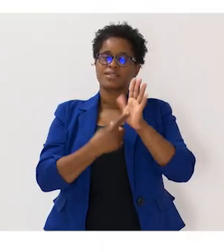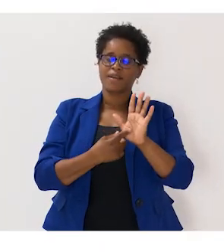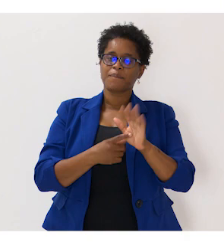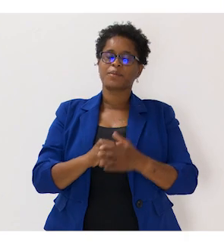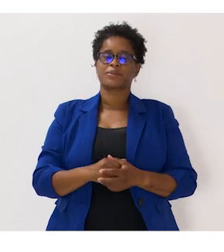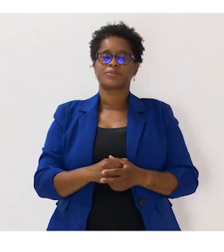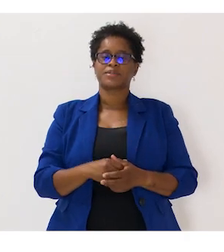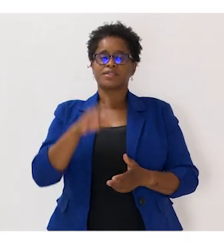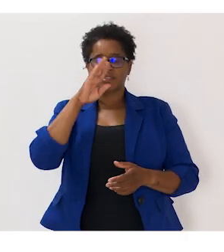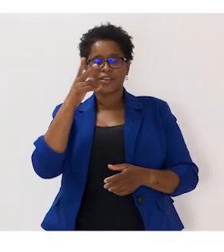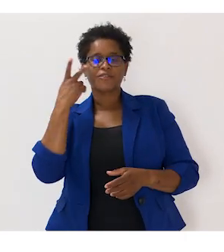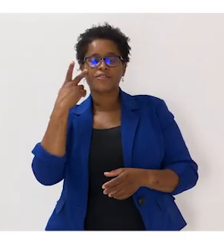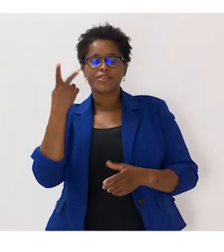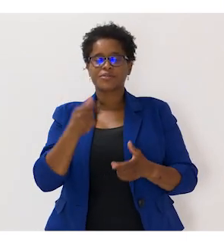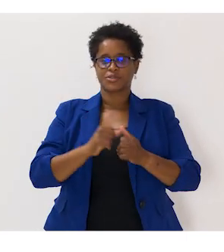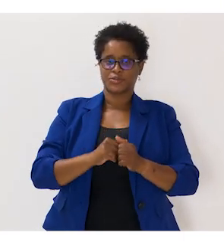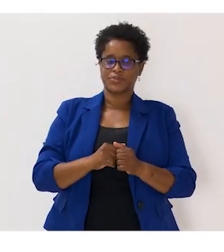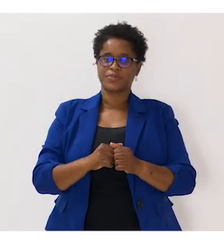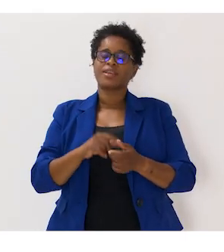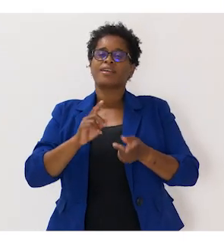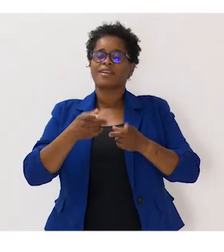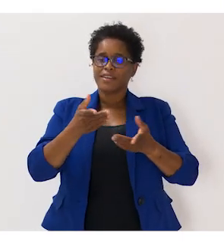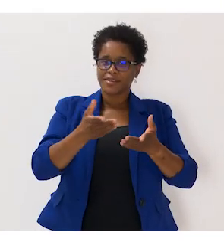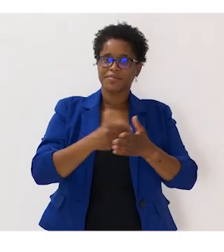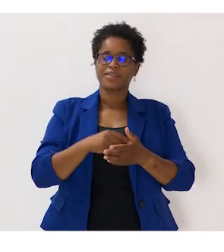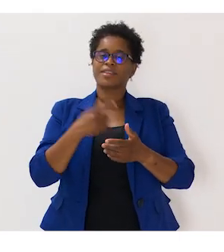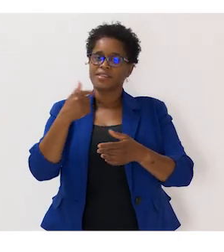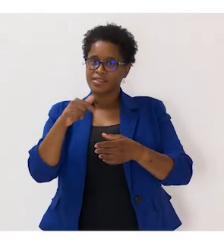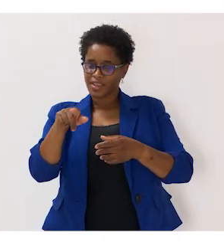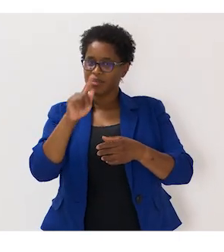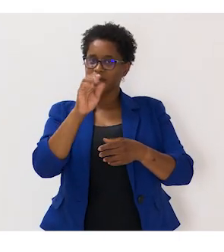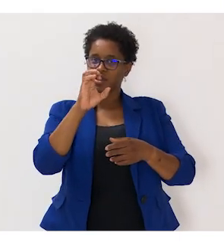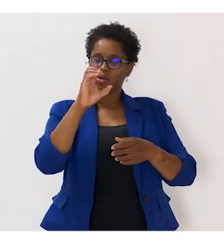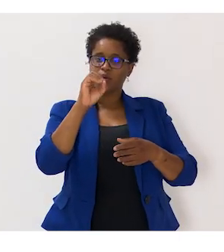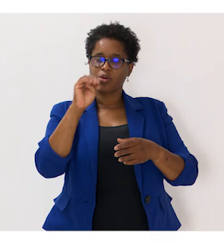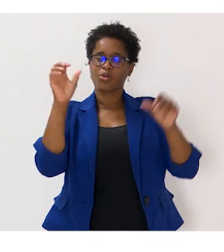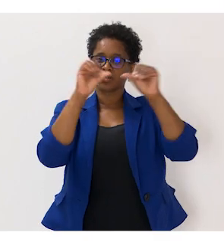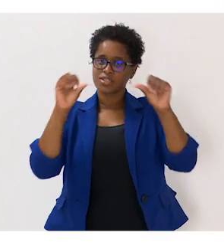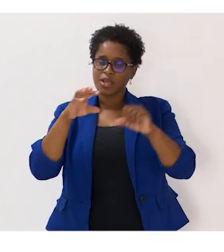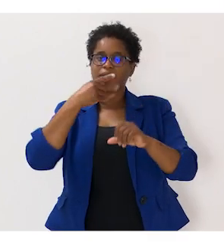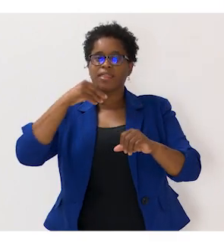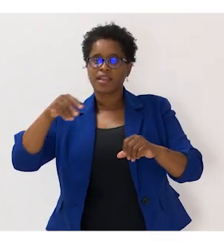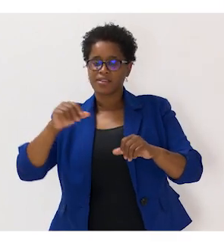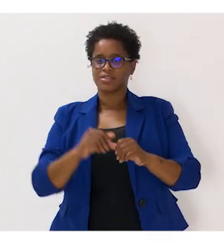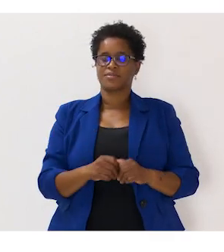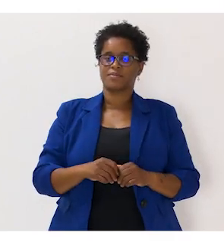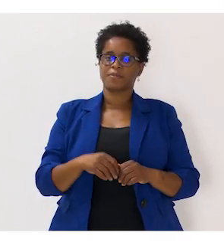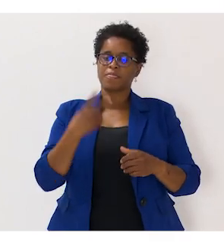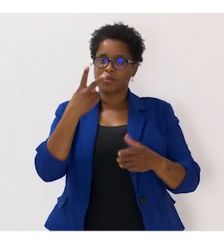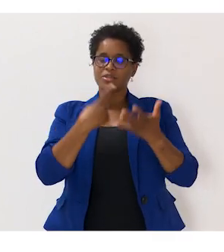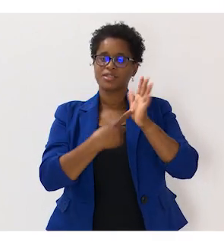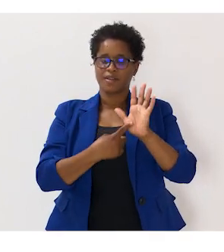de seres vivos que pertencem ao ecossistema terrestre.